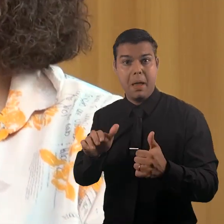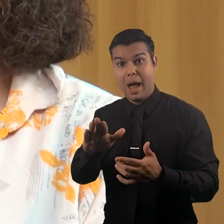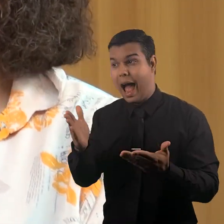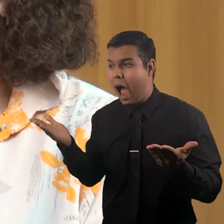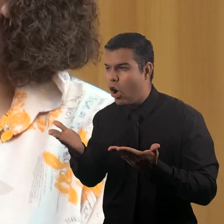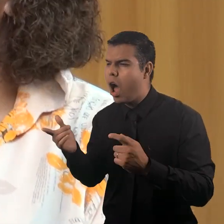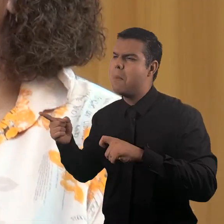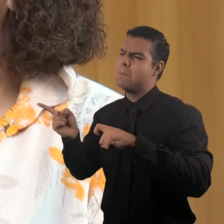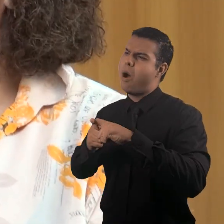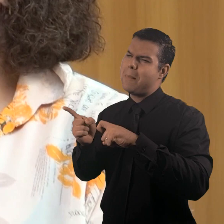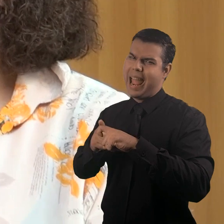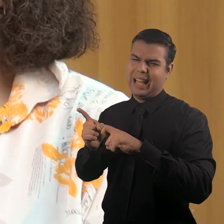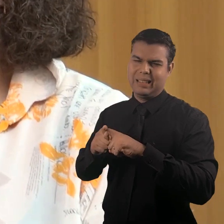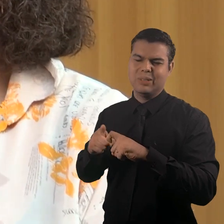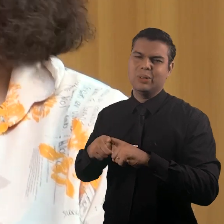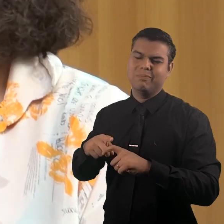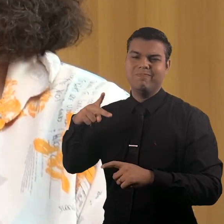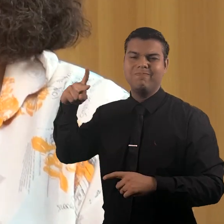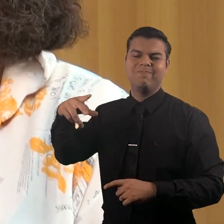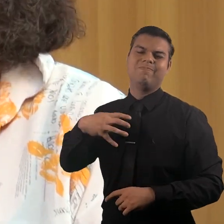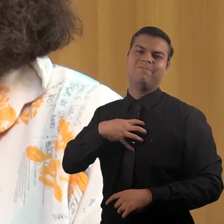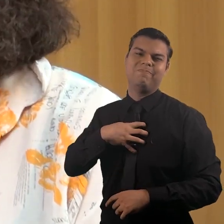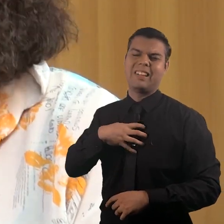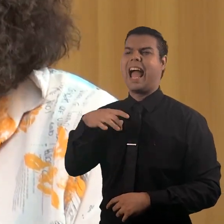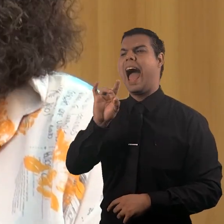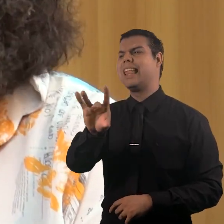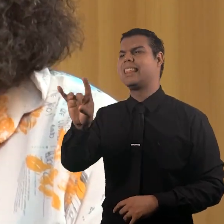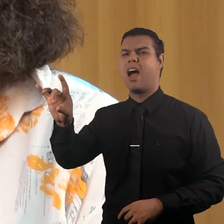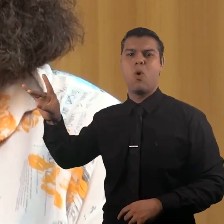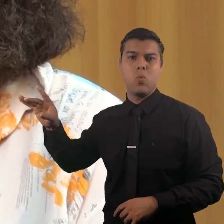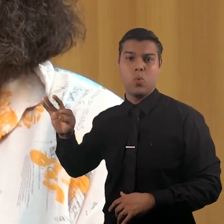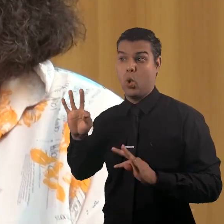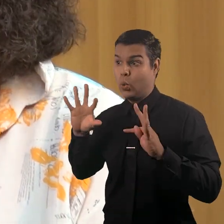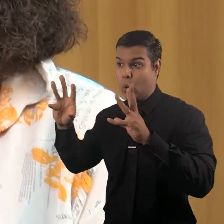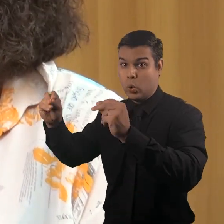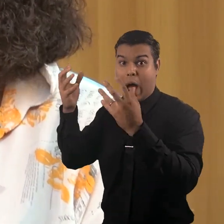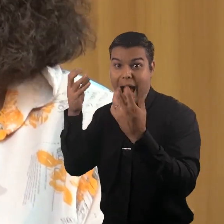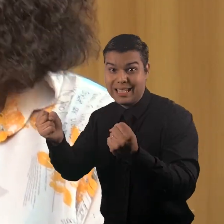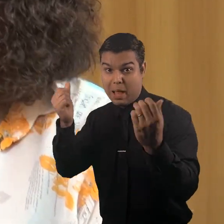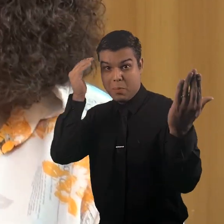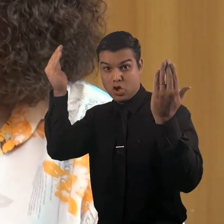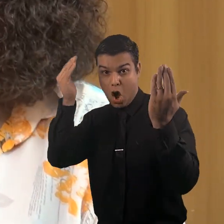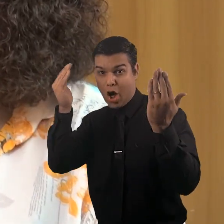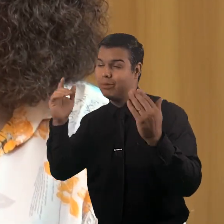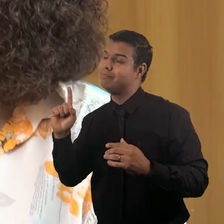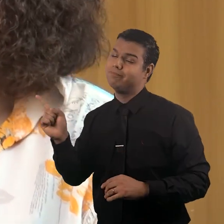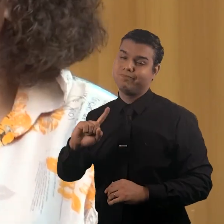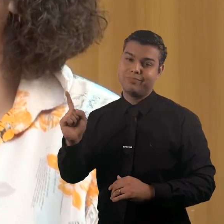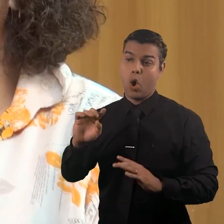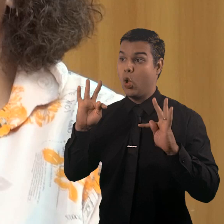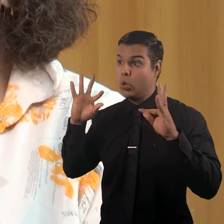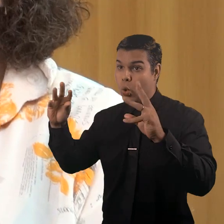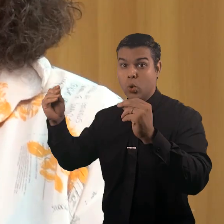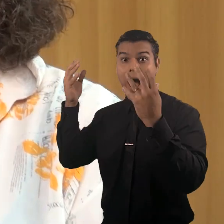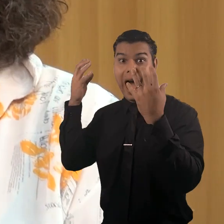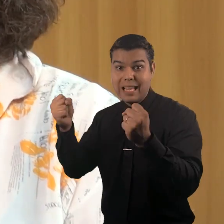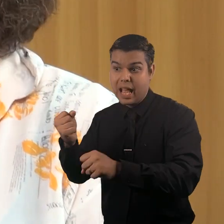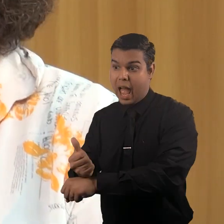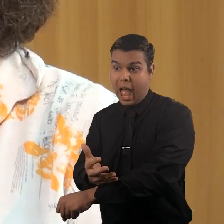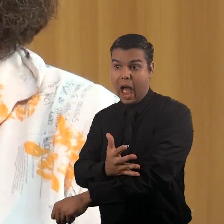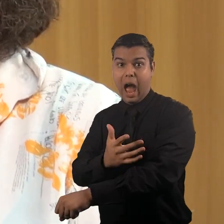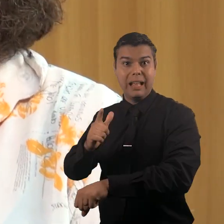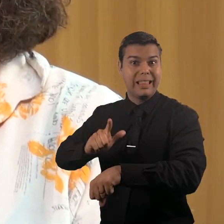força-tarefa ajuda muito. Mas é um momento muito particular. Não é todo mundo que aceita um psicólogo, não é todo mundo que aceita